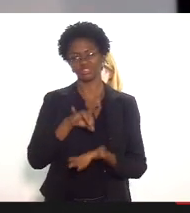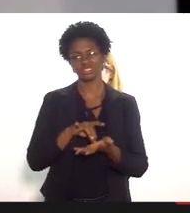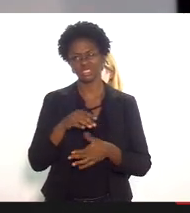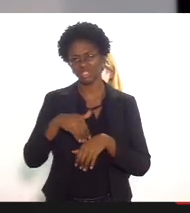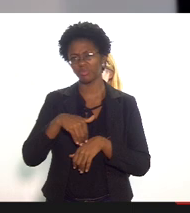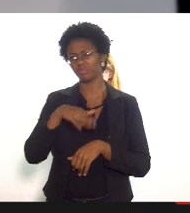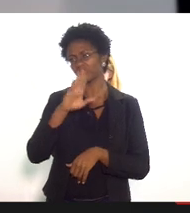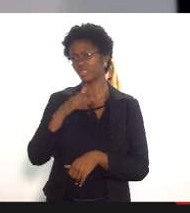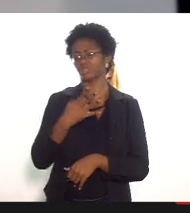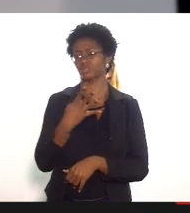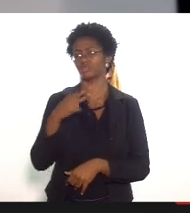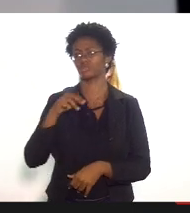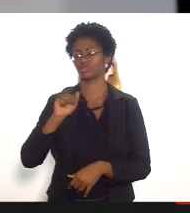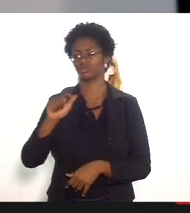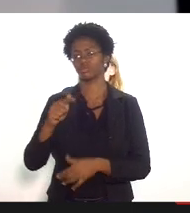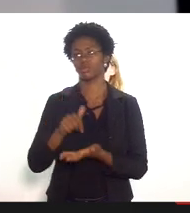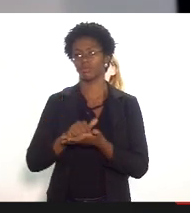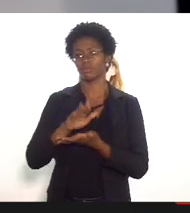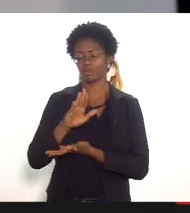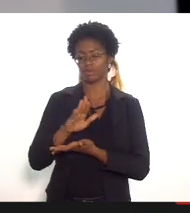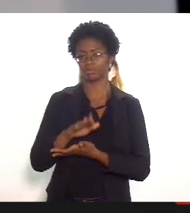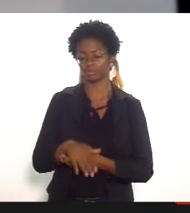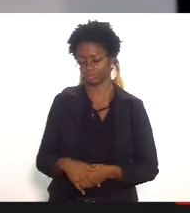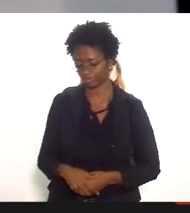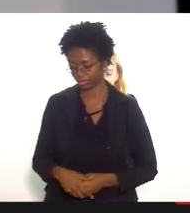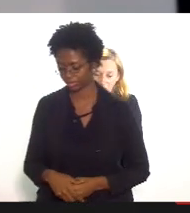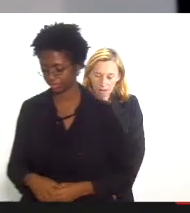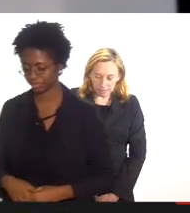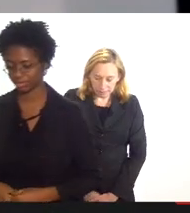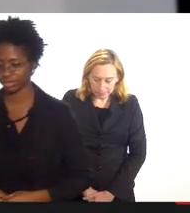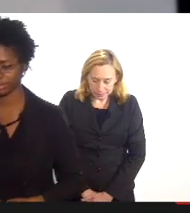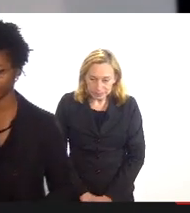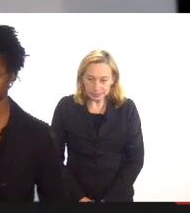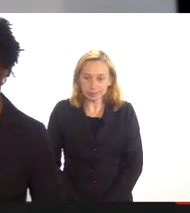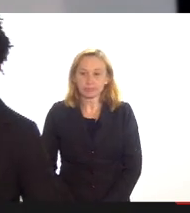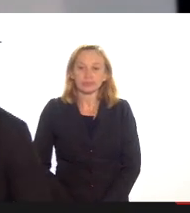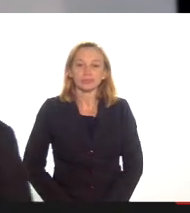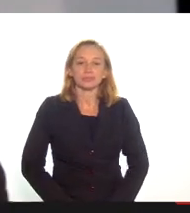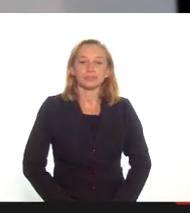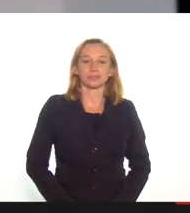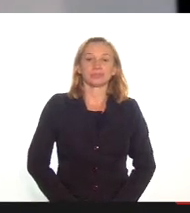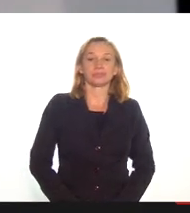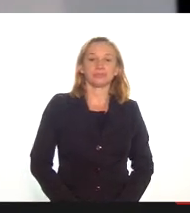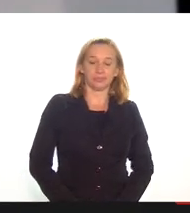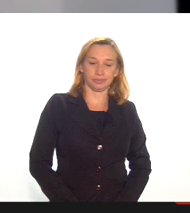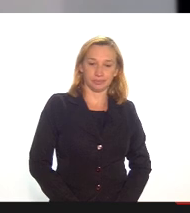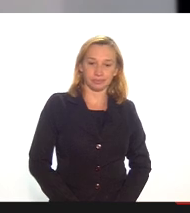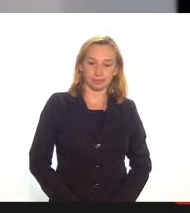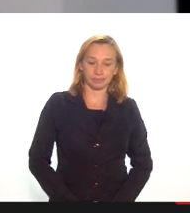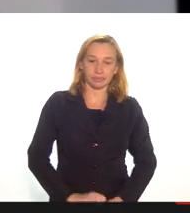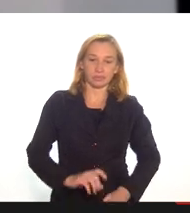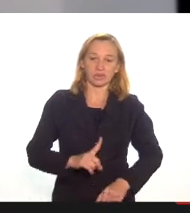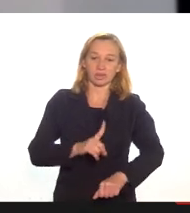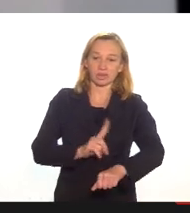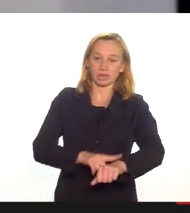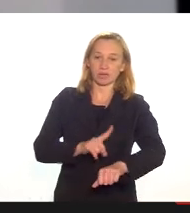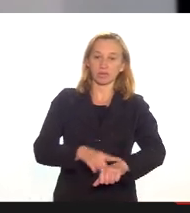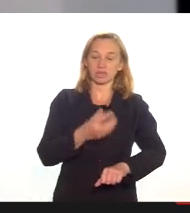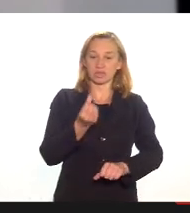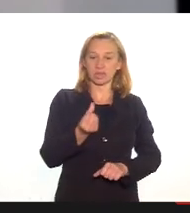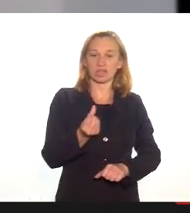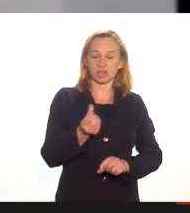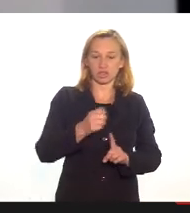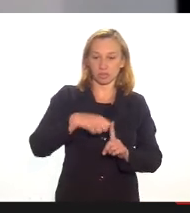mais de 4000 profissionais saíram. Nós aprovamos uma medida provisória estendendo 6 meses de permanência